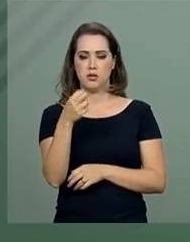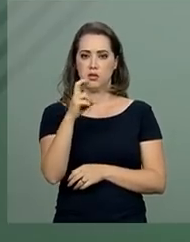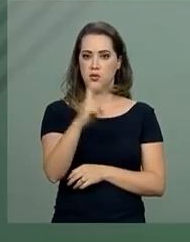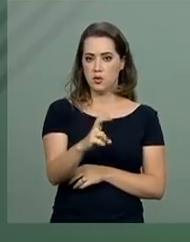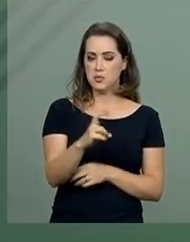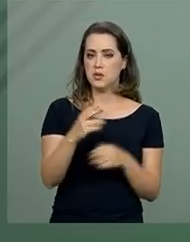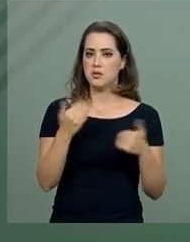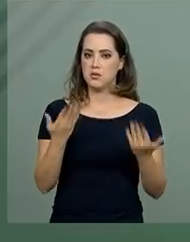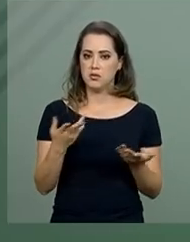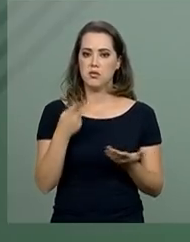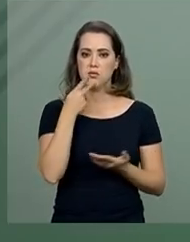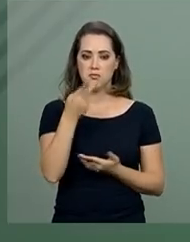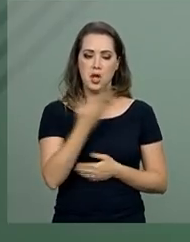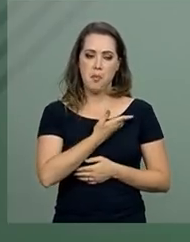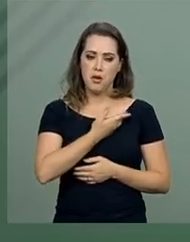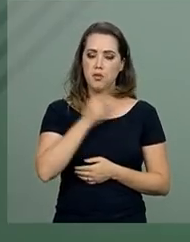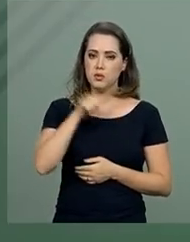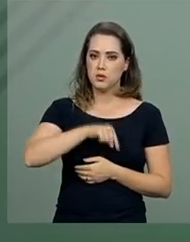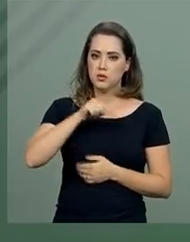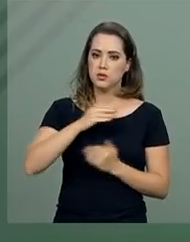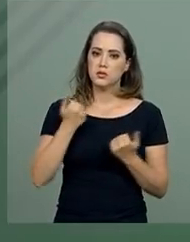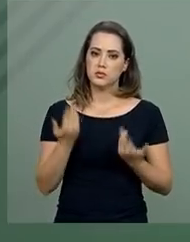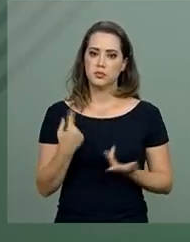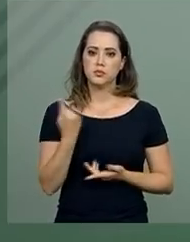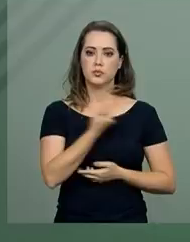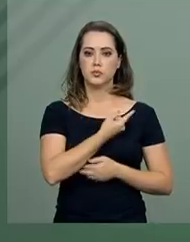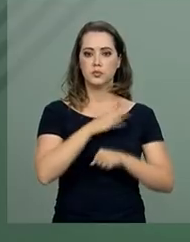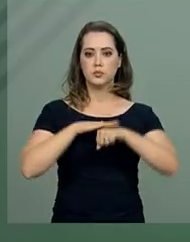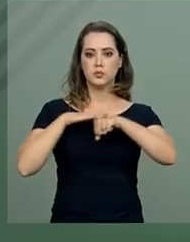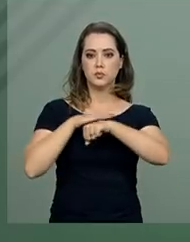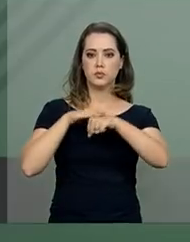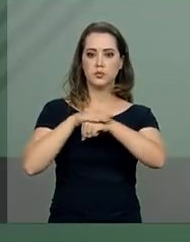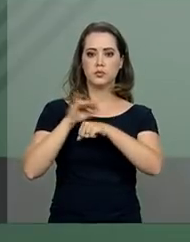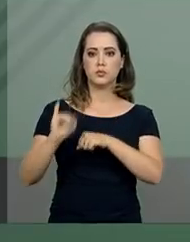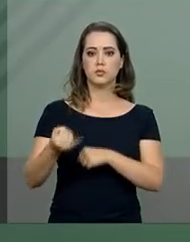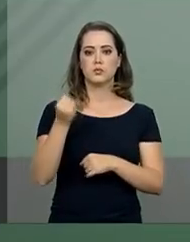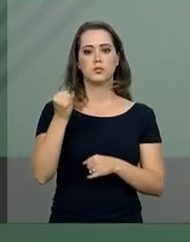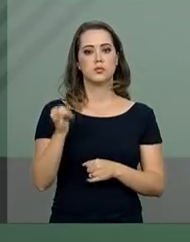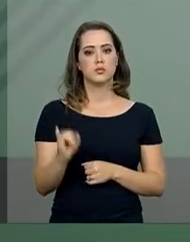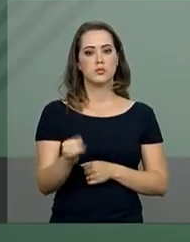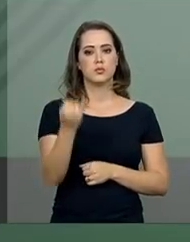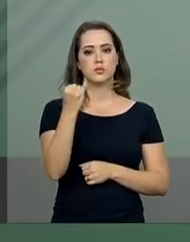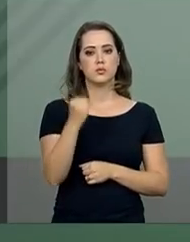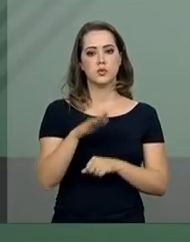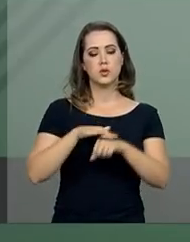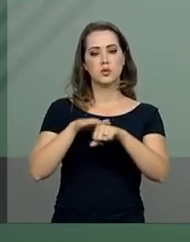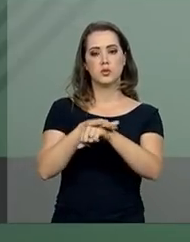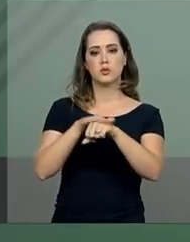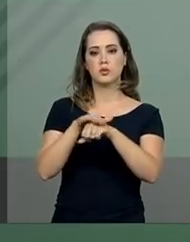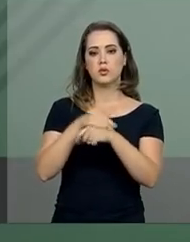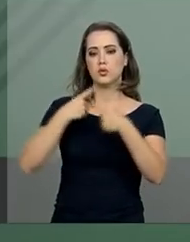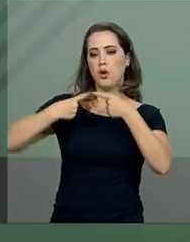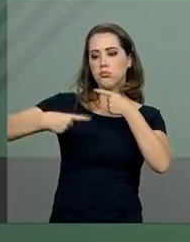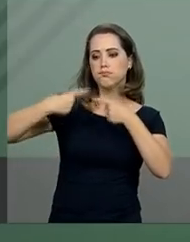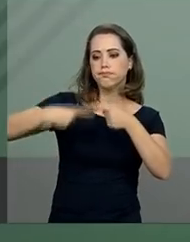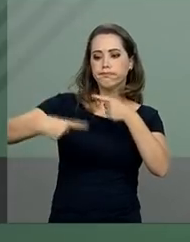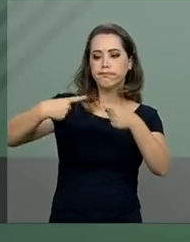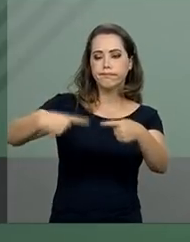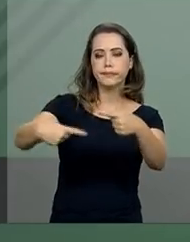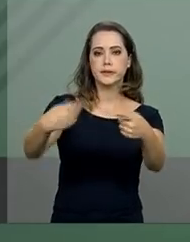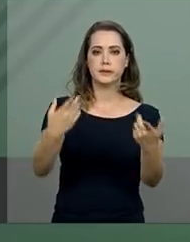e evidentemente que nós tivemos a oportunidade de conversar e dialogar porque